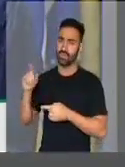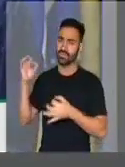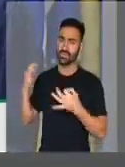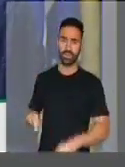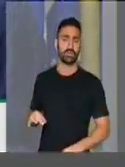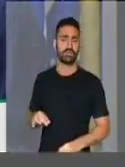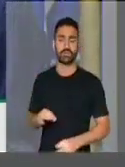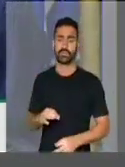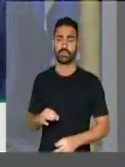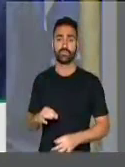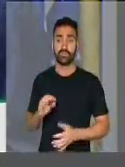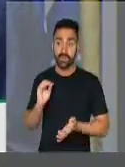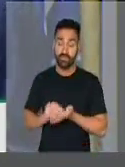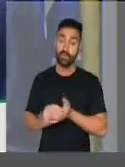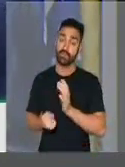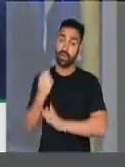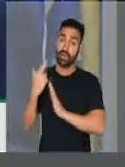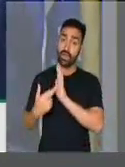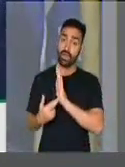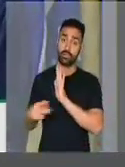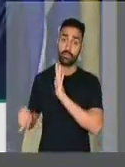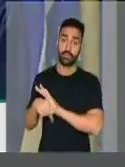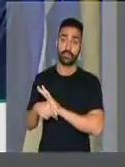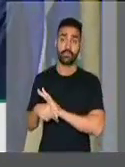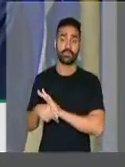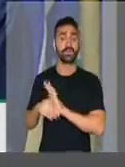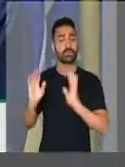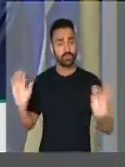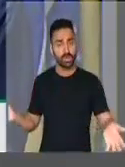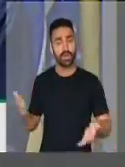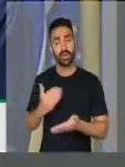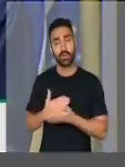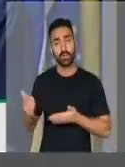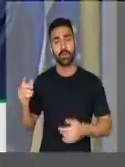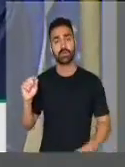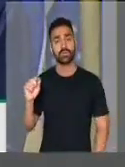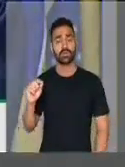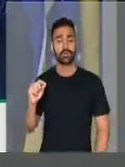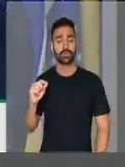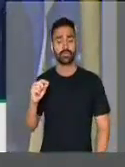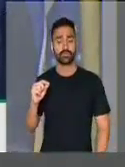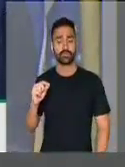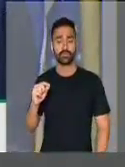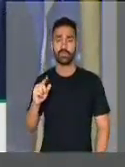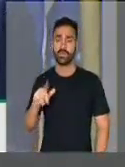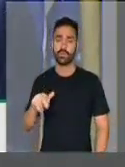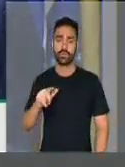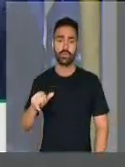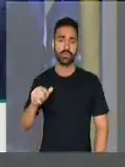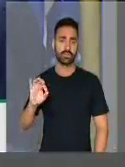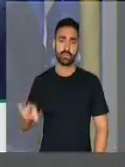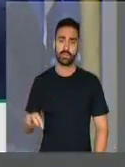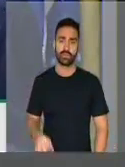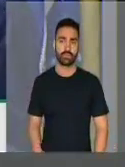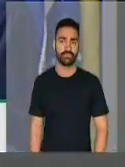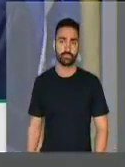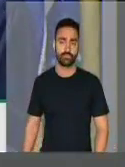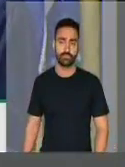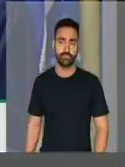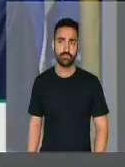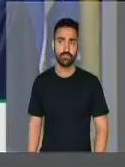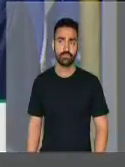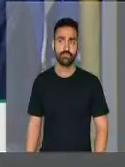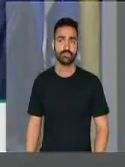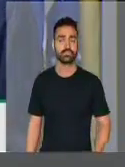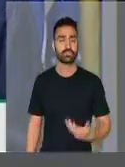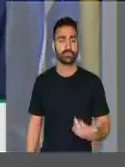vivemos, já iniciamos com a conversa que não é uma conversa correta. Portanto, eu